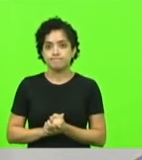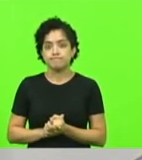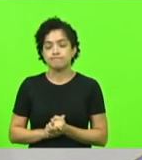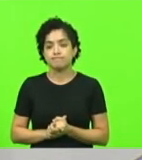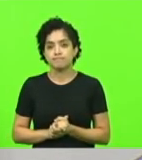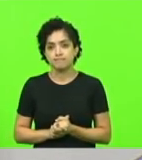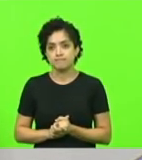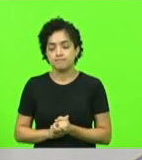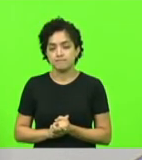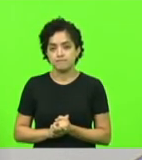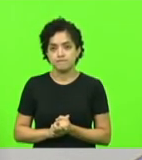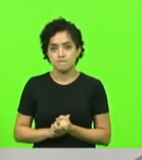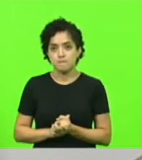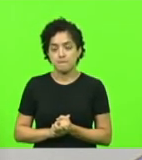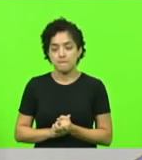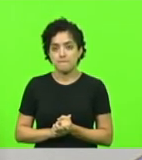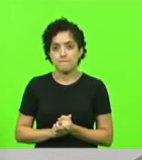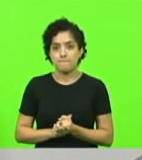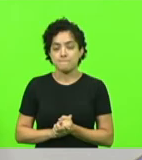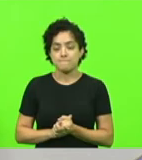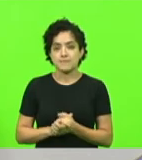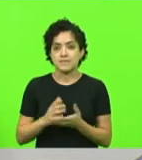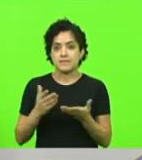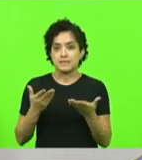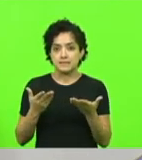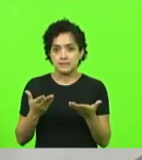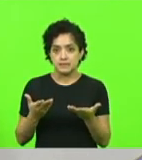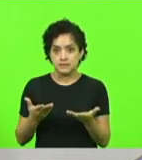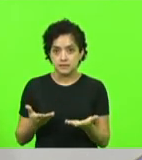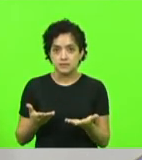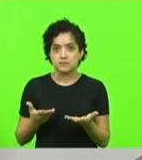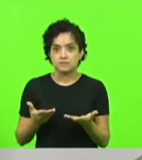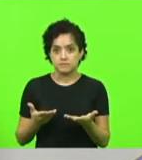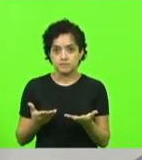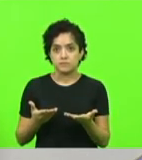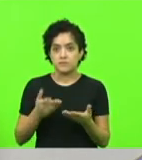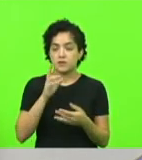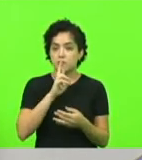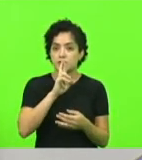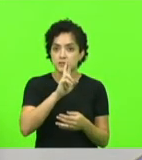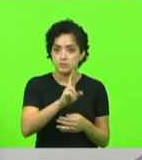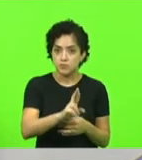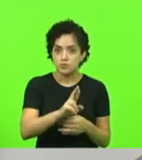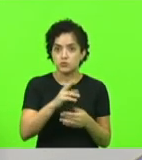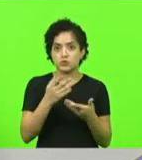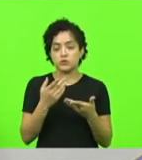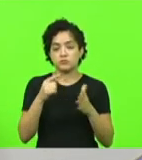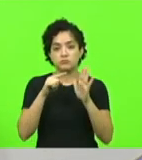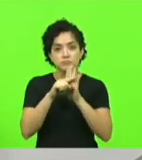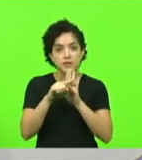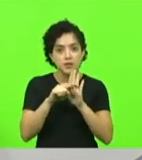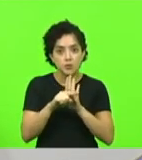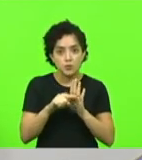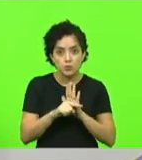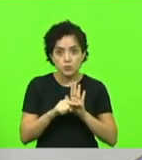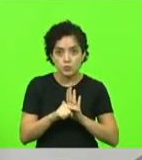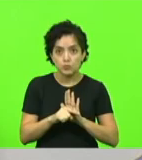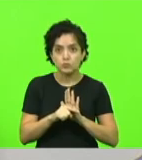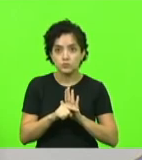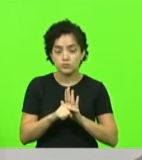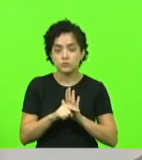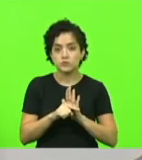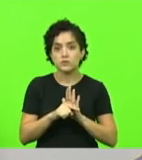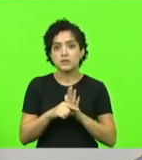Mais um minuto, deputada. Obrigada. Eu tenho respondido muitas perguntas, acredito que os deputados também têm sido muito